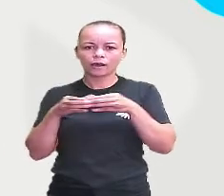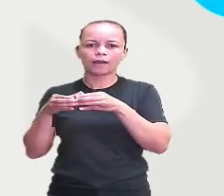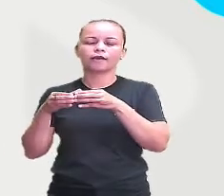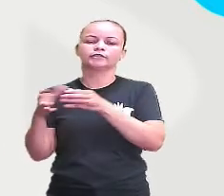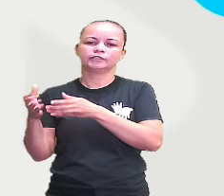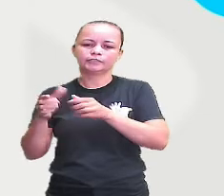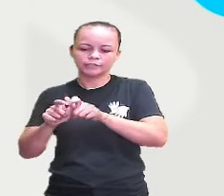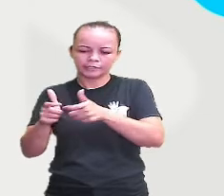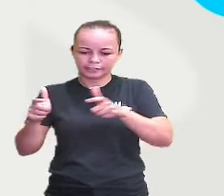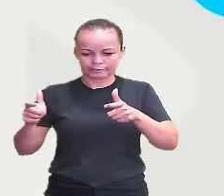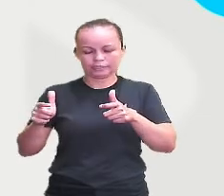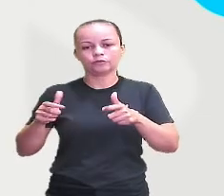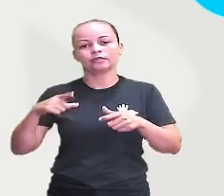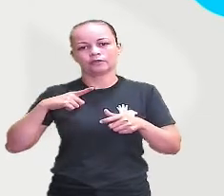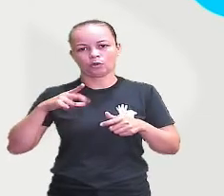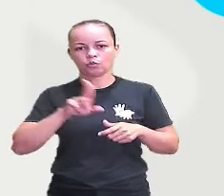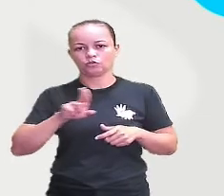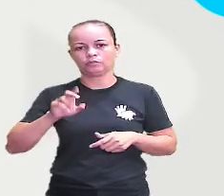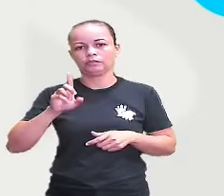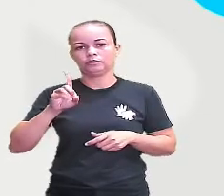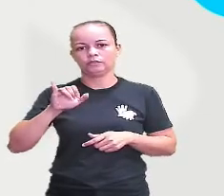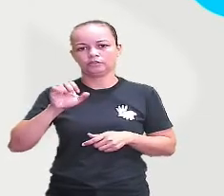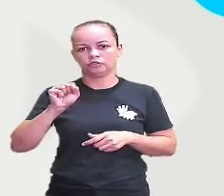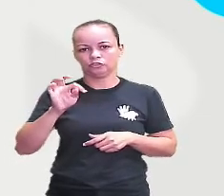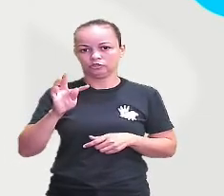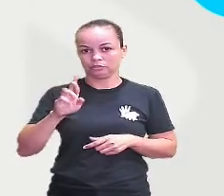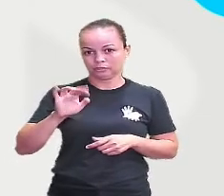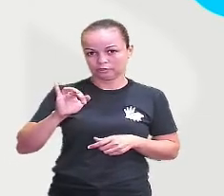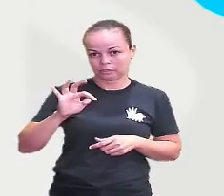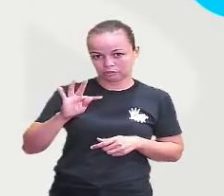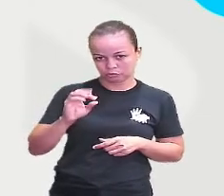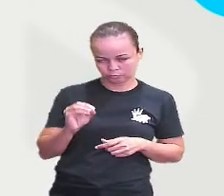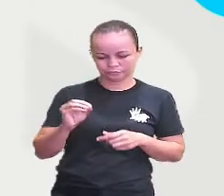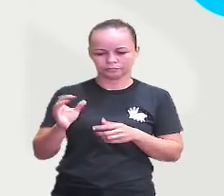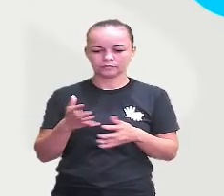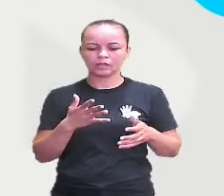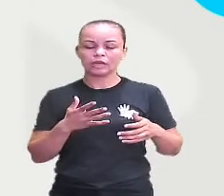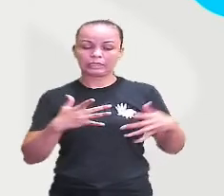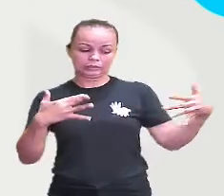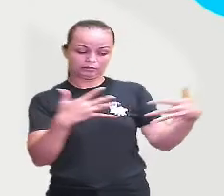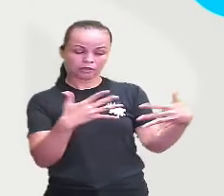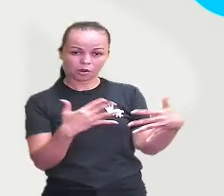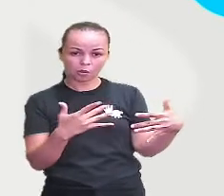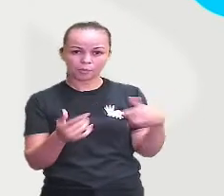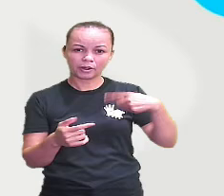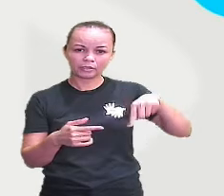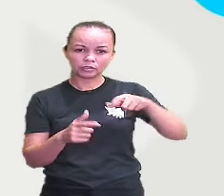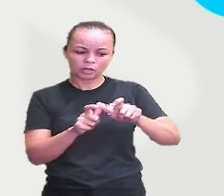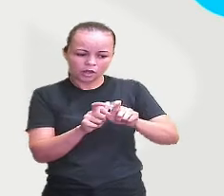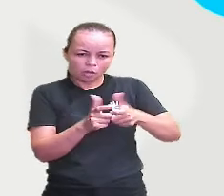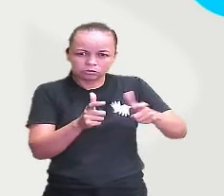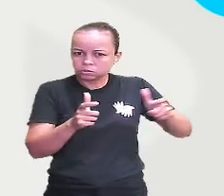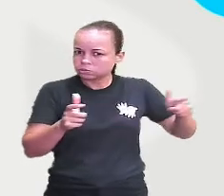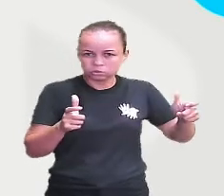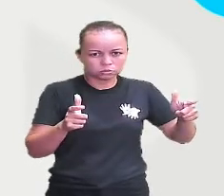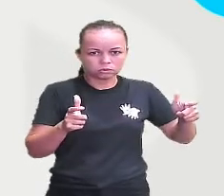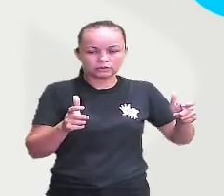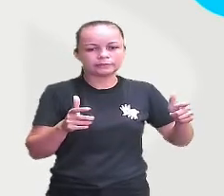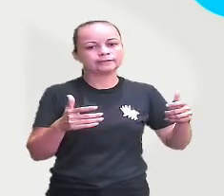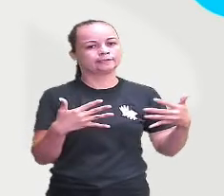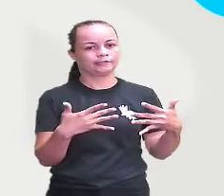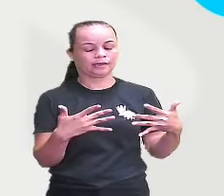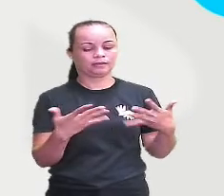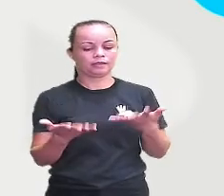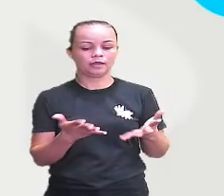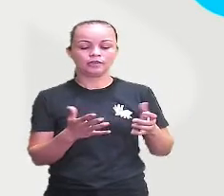nome de distrito. Essa classificação, zona urbana, não leva em consideração o tamanho da cidade,